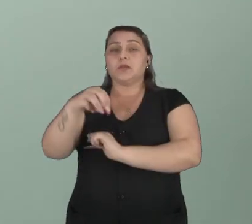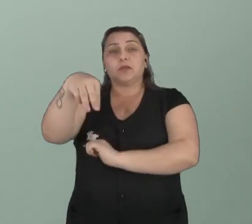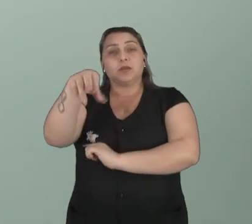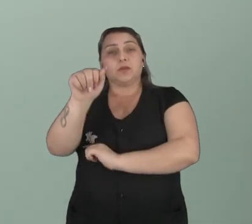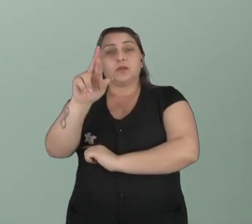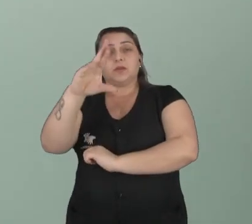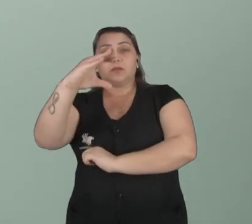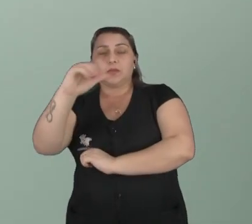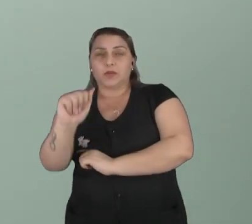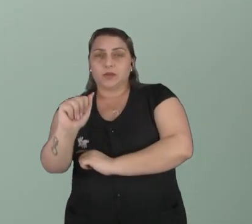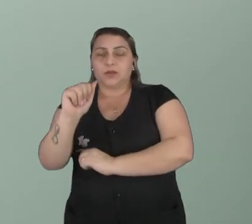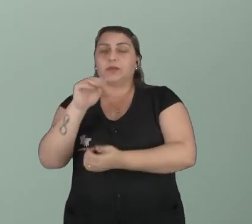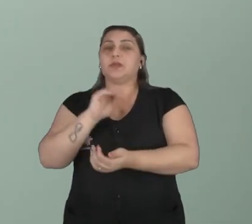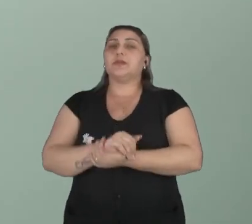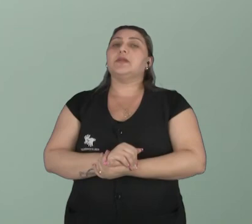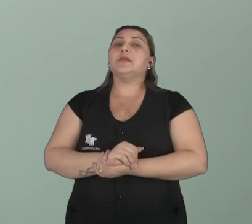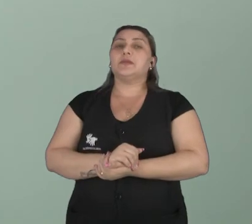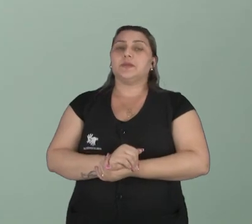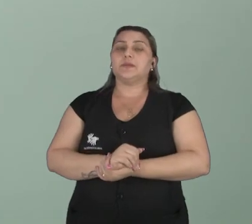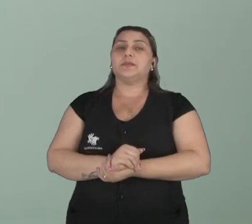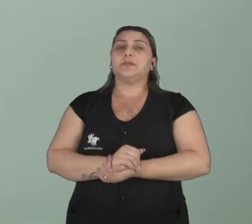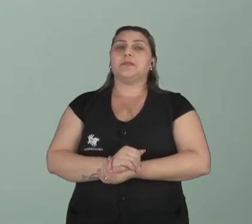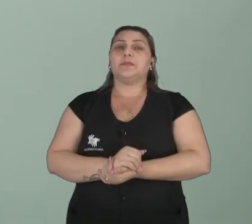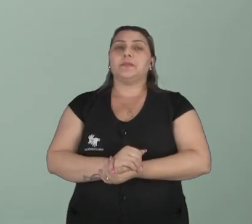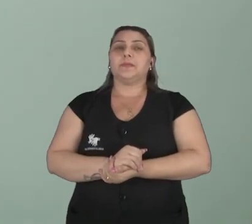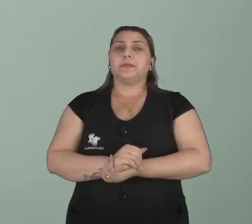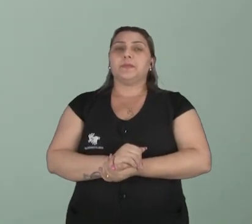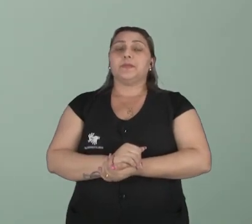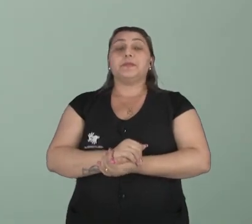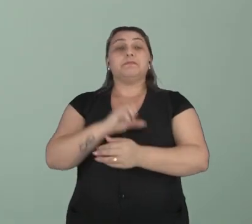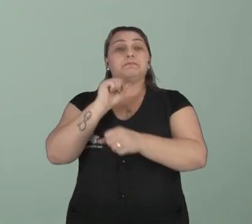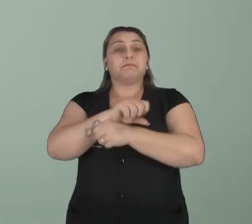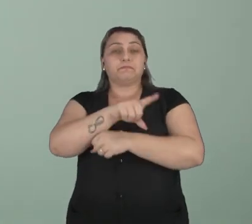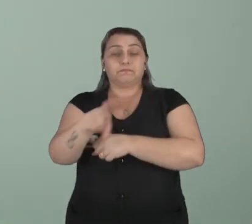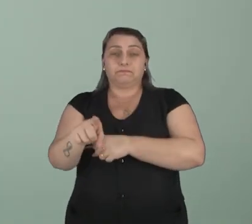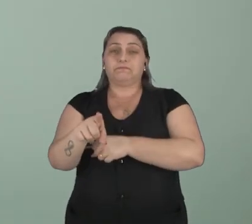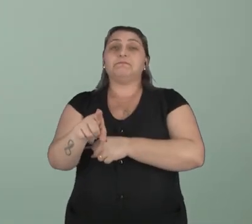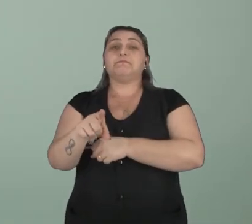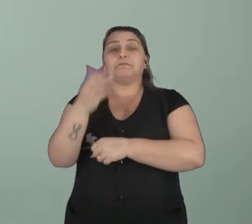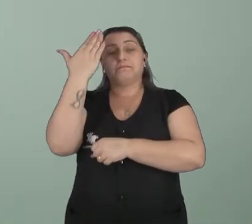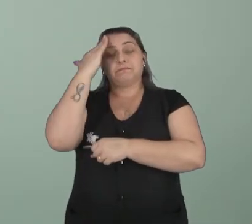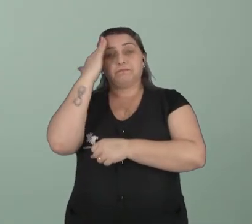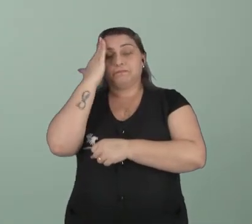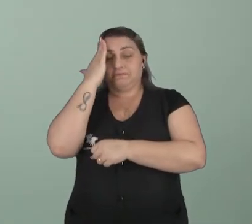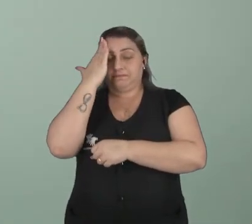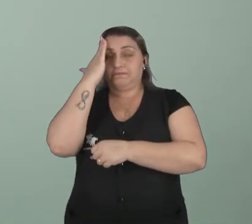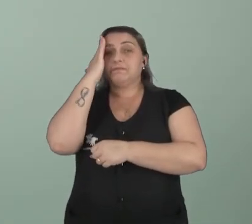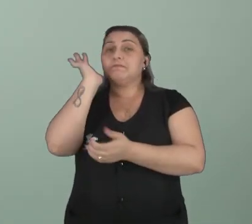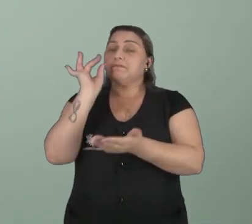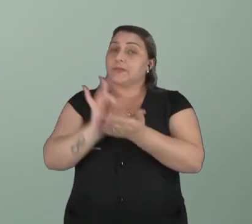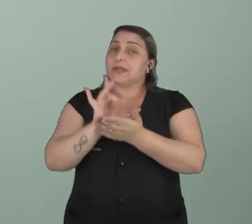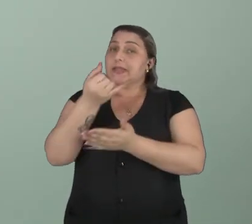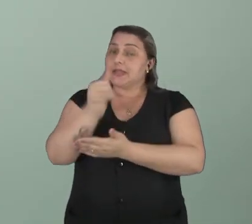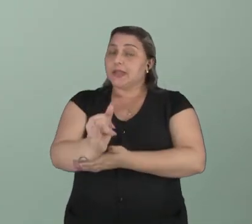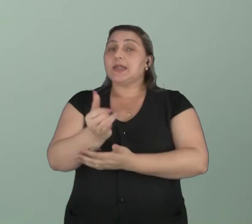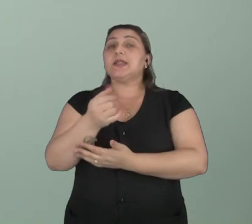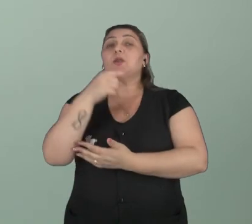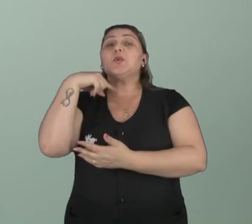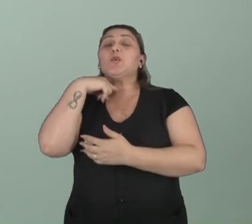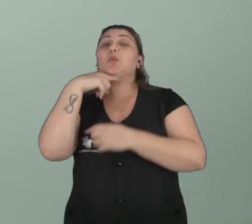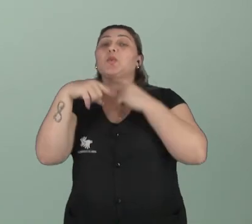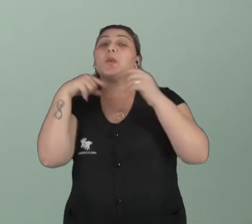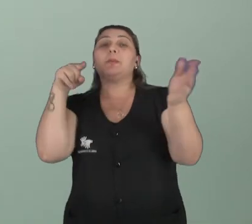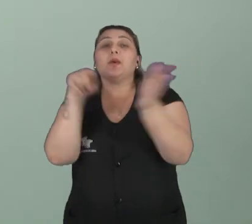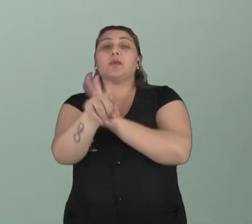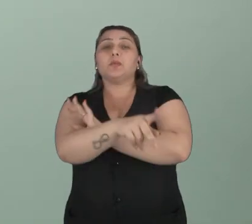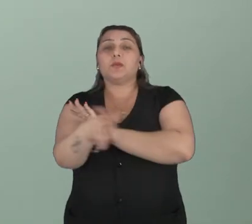de marca, né? Uma das ramificações. Espero que vocês realmente tenham aprendido, tenham entendido. Caso vocês tenham dúvida,